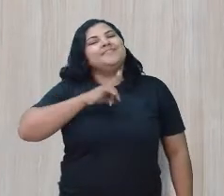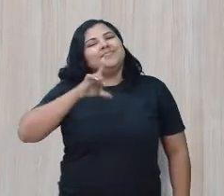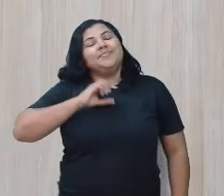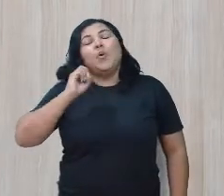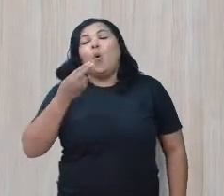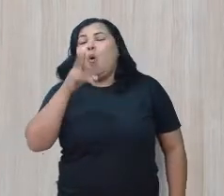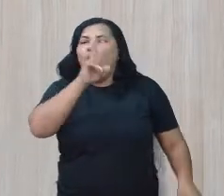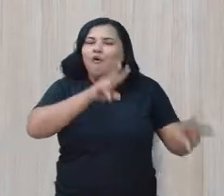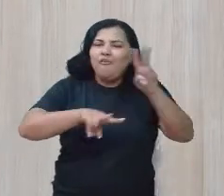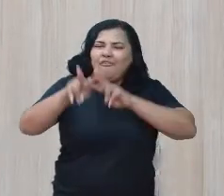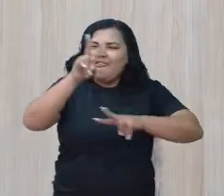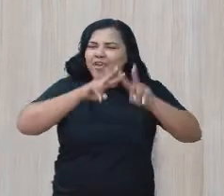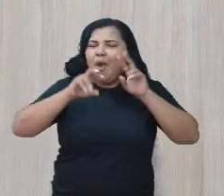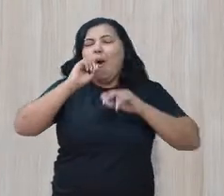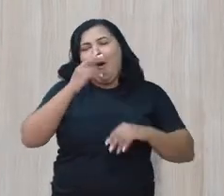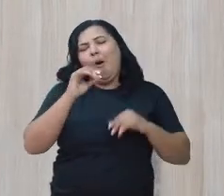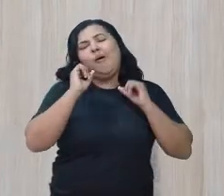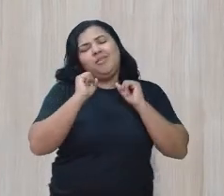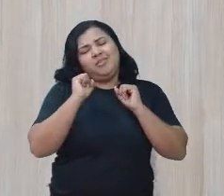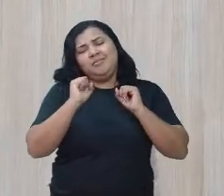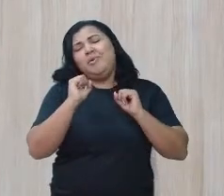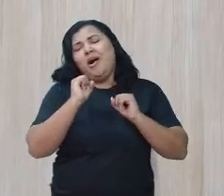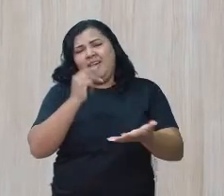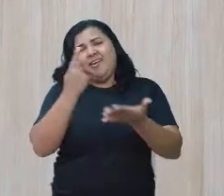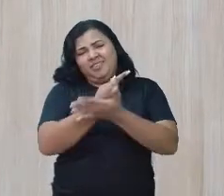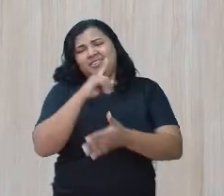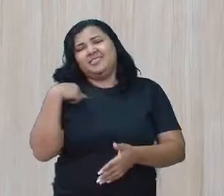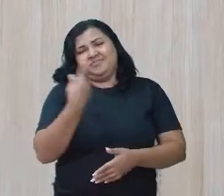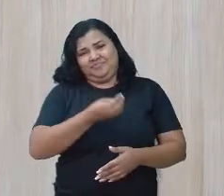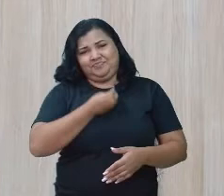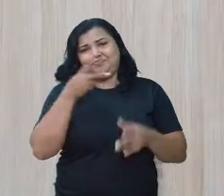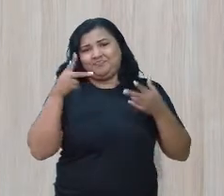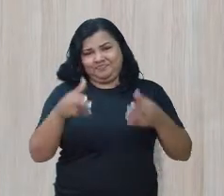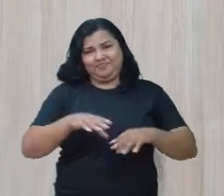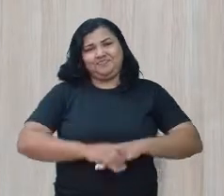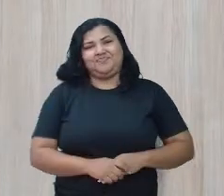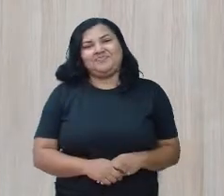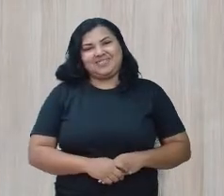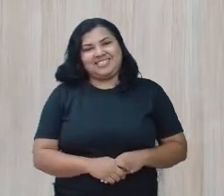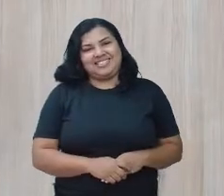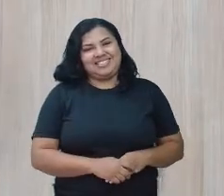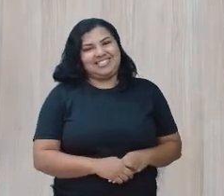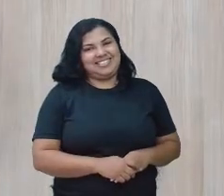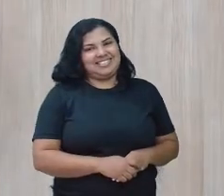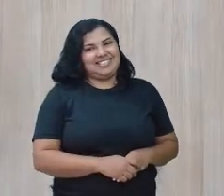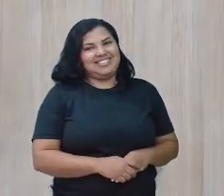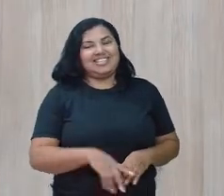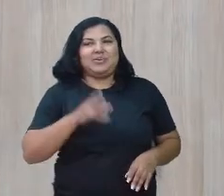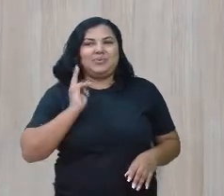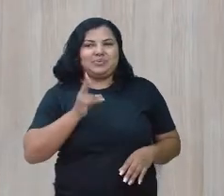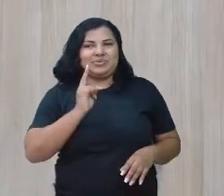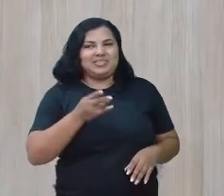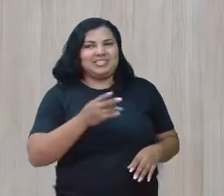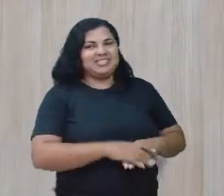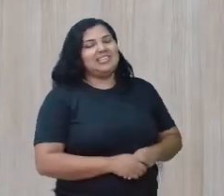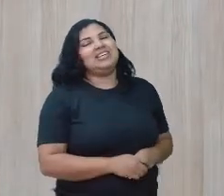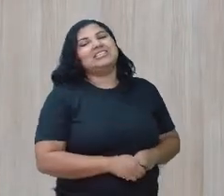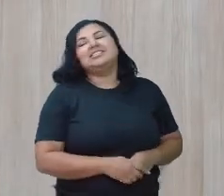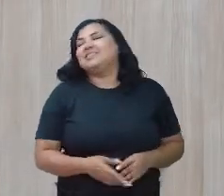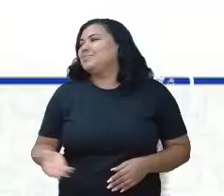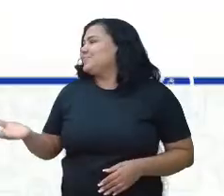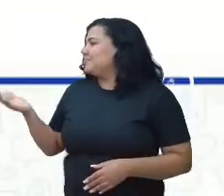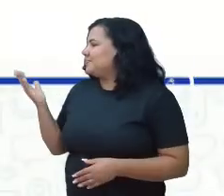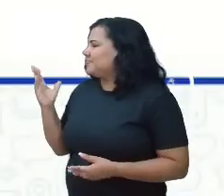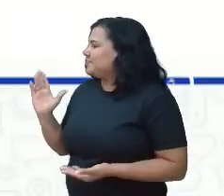já viu, ou algo que a gente sabe que pode acontecer com a gente também. Então, é isso, gente. Bora seguindo um pouquinho, falar um pouquinho do